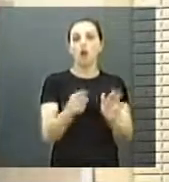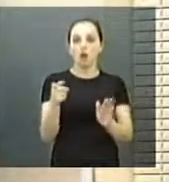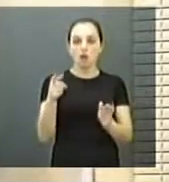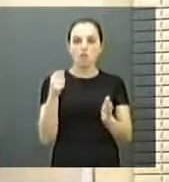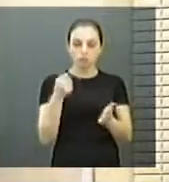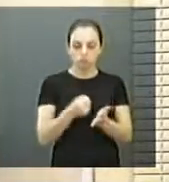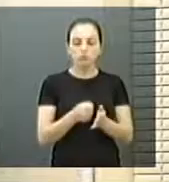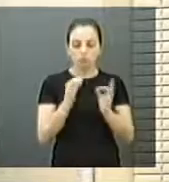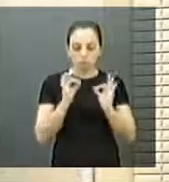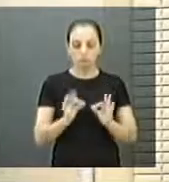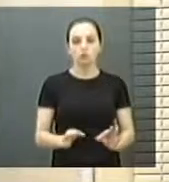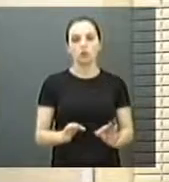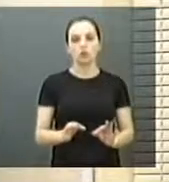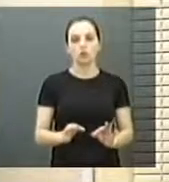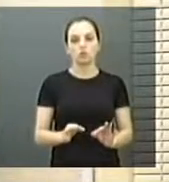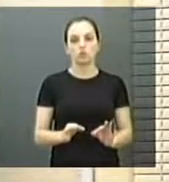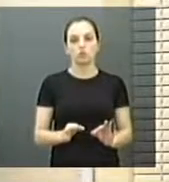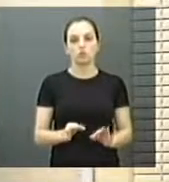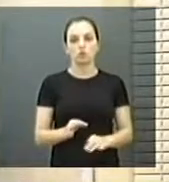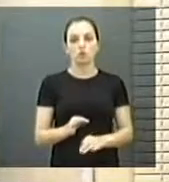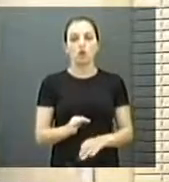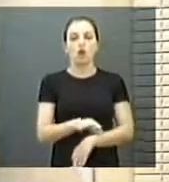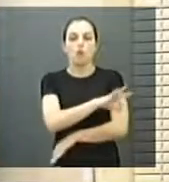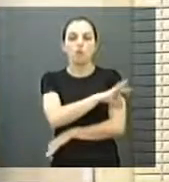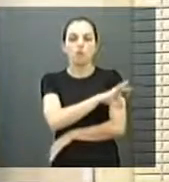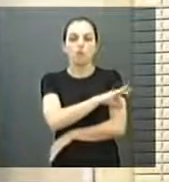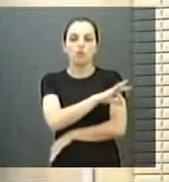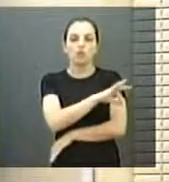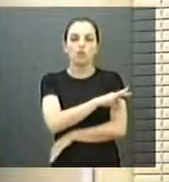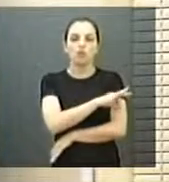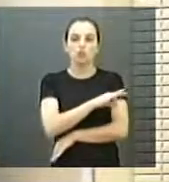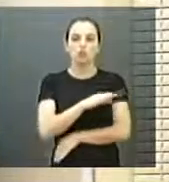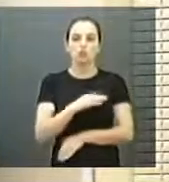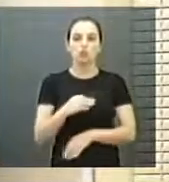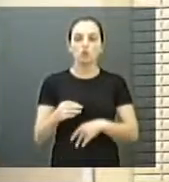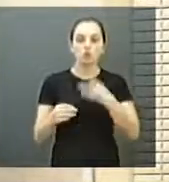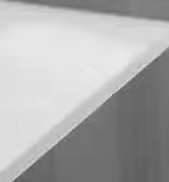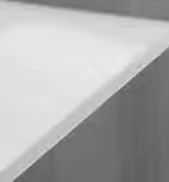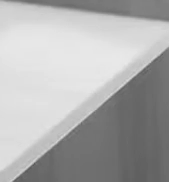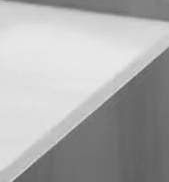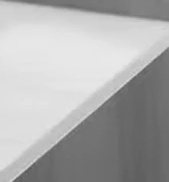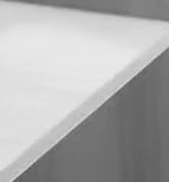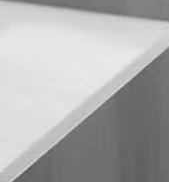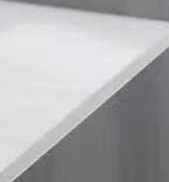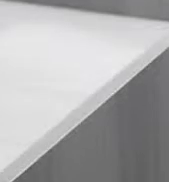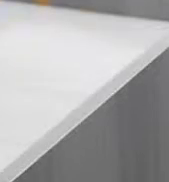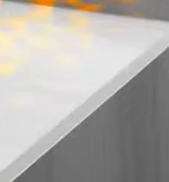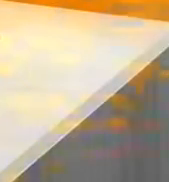Acho que quem não está cumprindo essa fiscalização, dizer a verdade, não sou eu, mas sim a administração. Obrigado e boa noite.